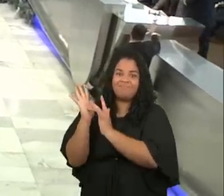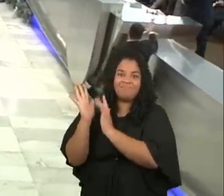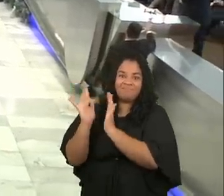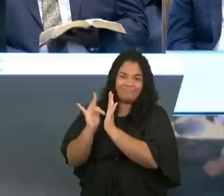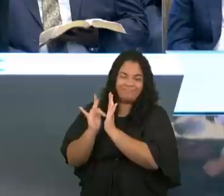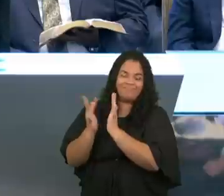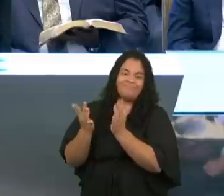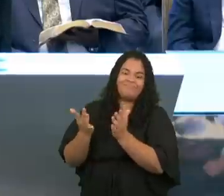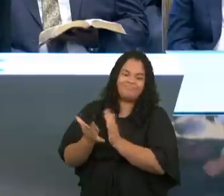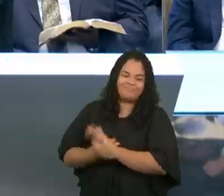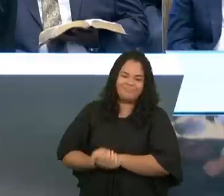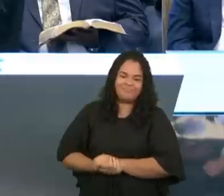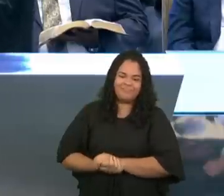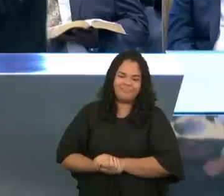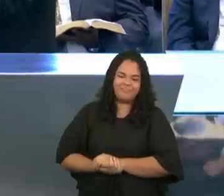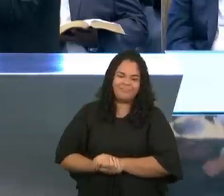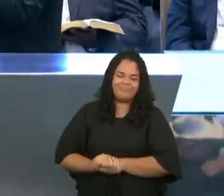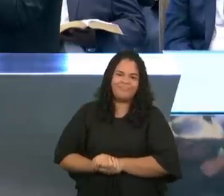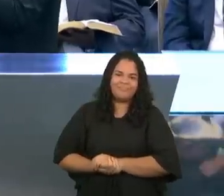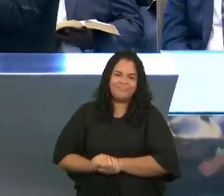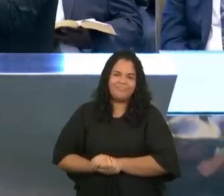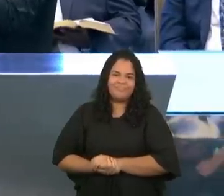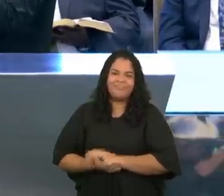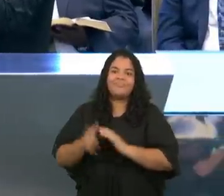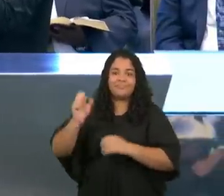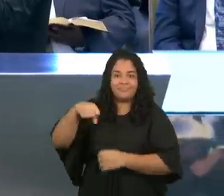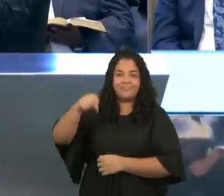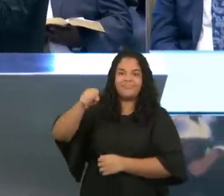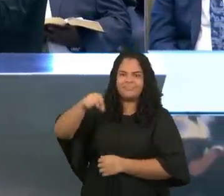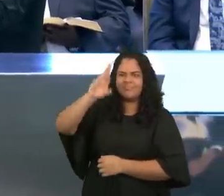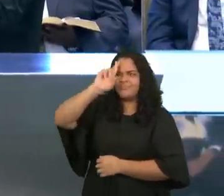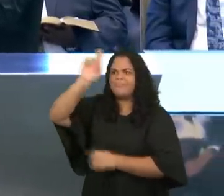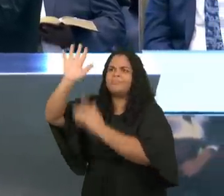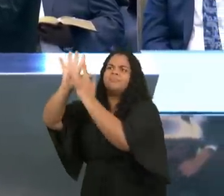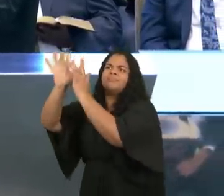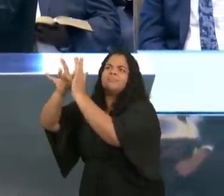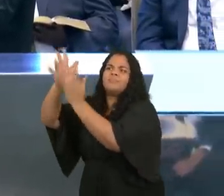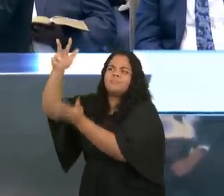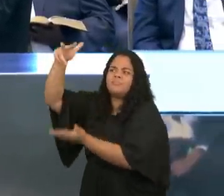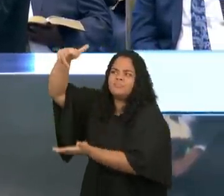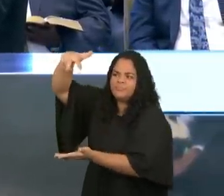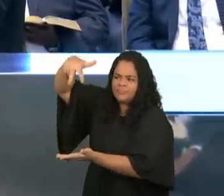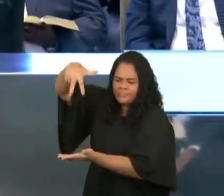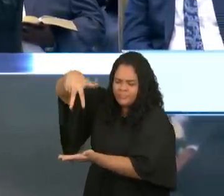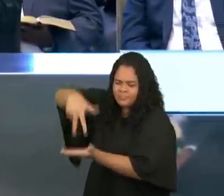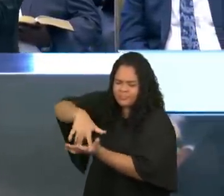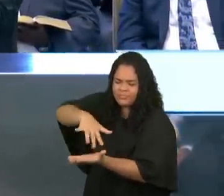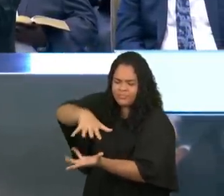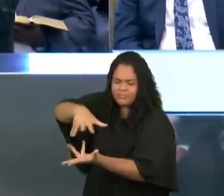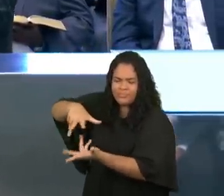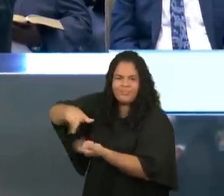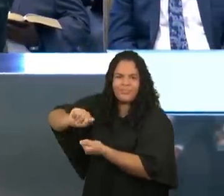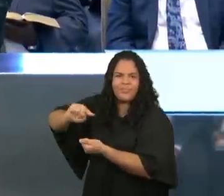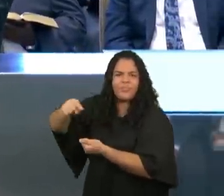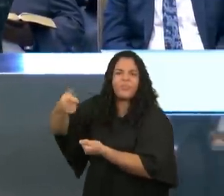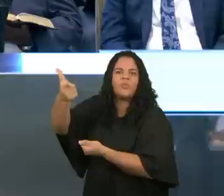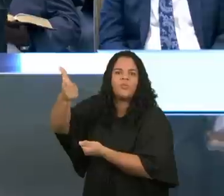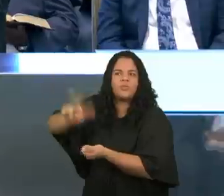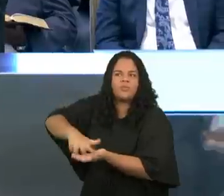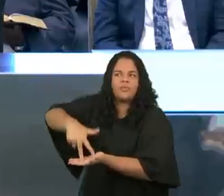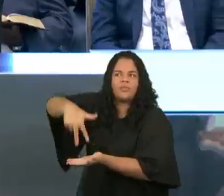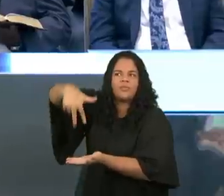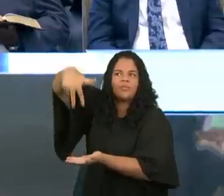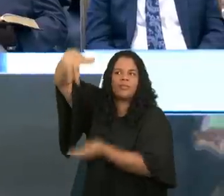desceu é o mesmo que subiu, disse Paulo. E deu dons aos homens. E ele disse: crede em